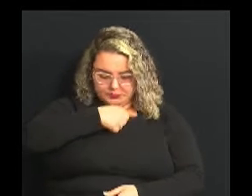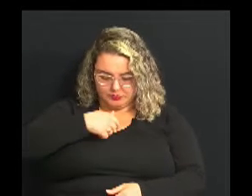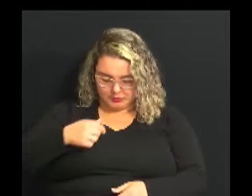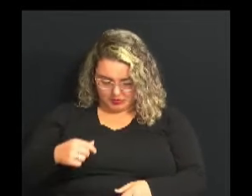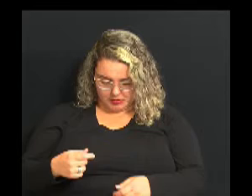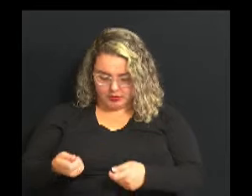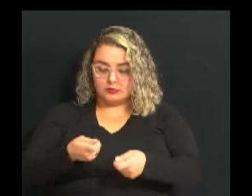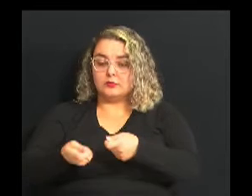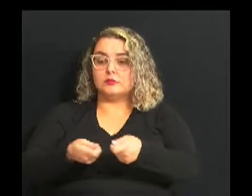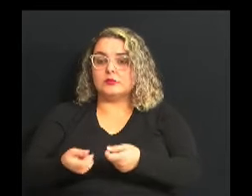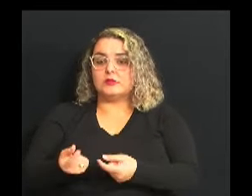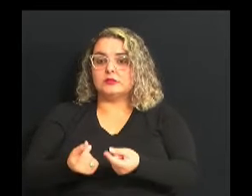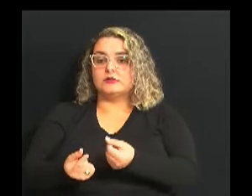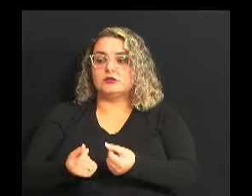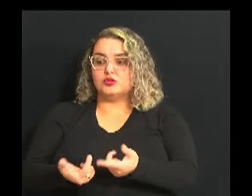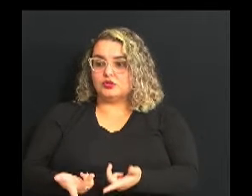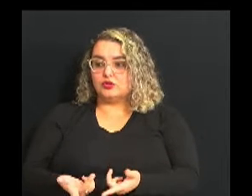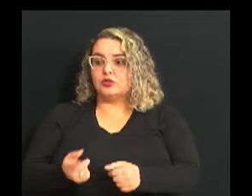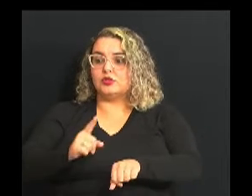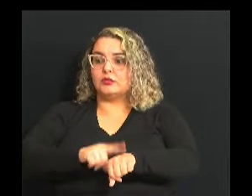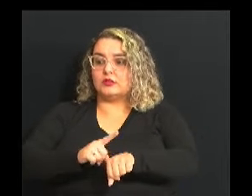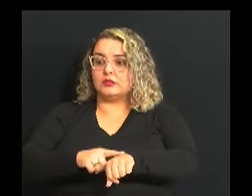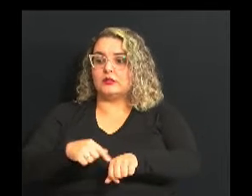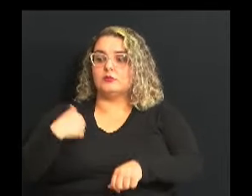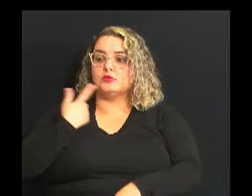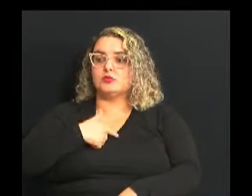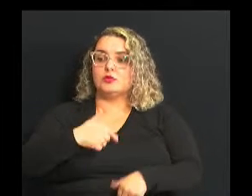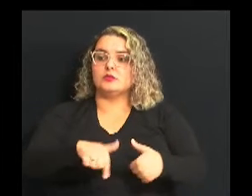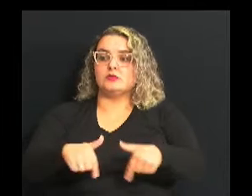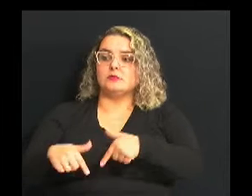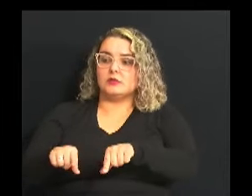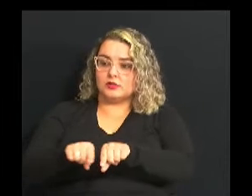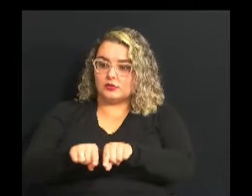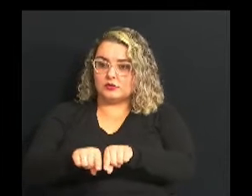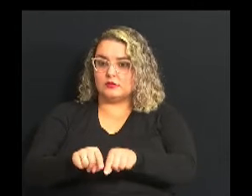tempo dos nossos funcionários, né?